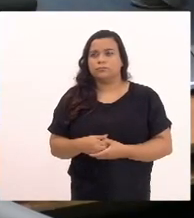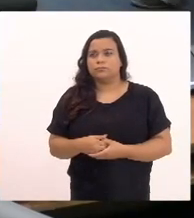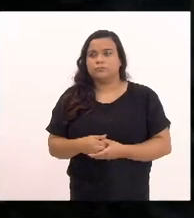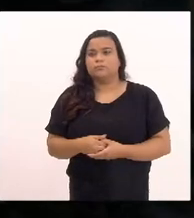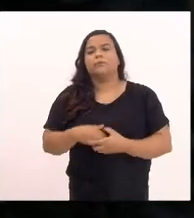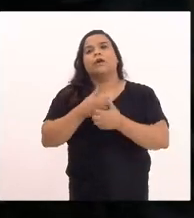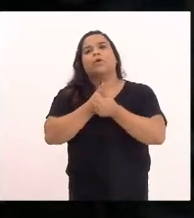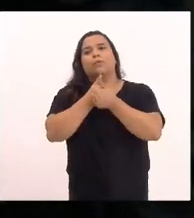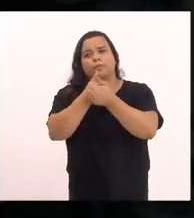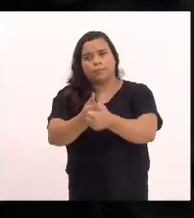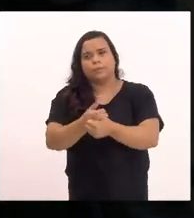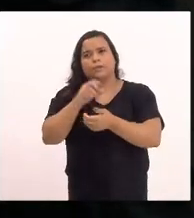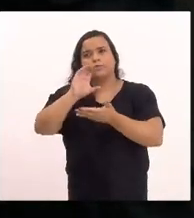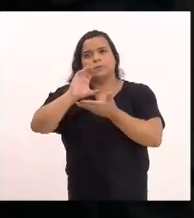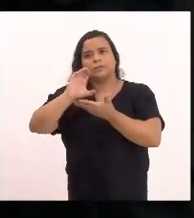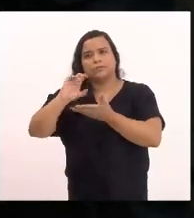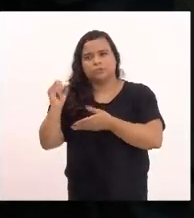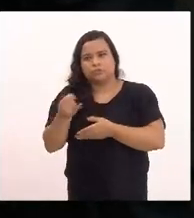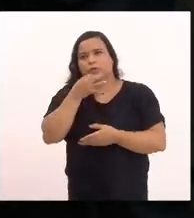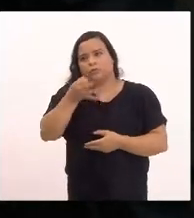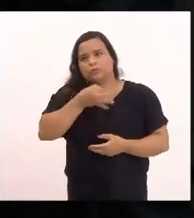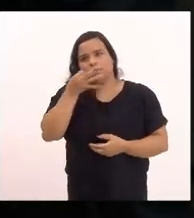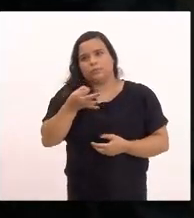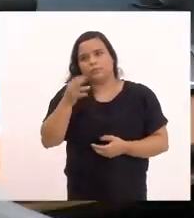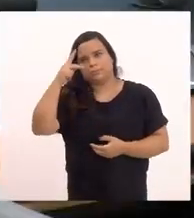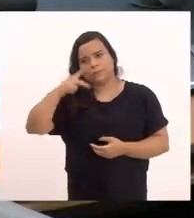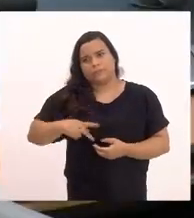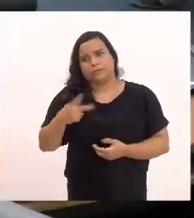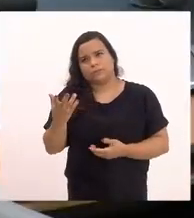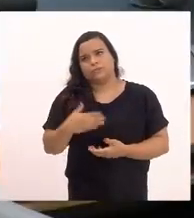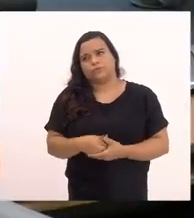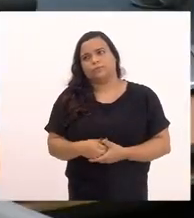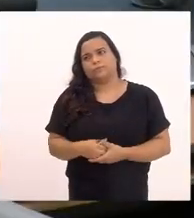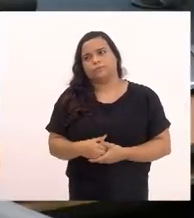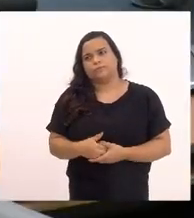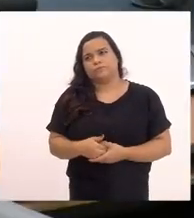Acompanhe o parecer da CCJ, presidente.